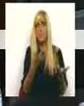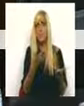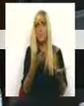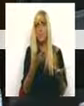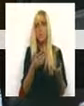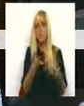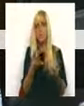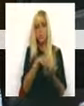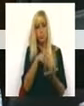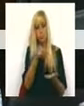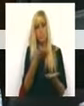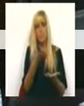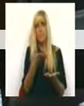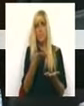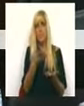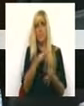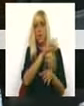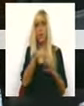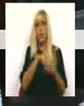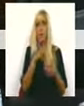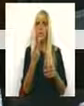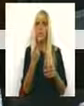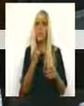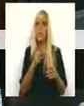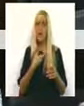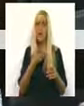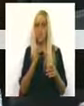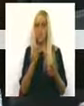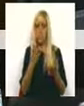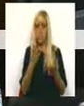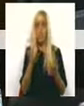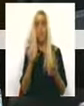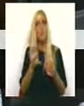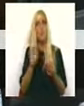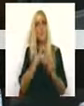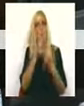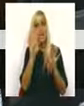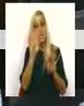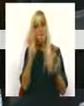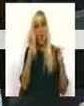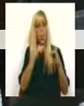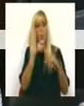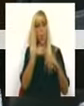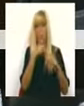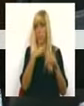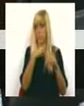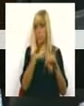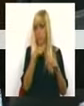deste polo que envolve também o Vidago. Ou seja, de uma forma muito clara, se este acordo é